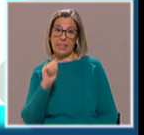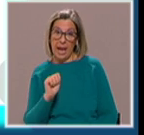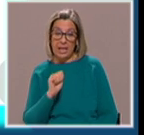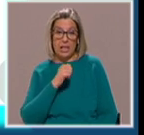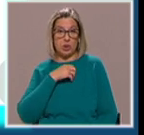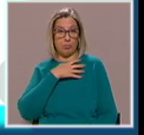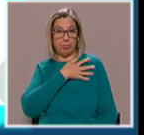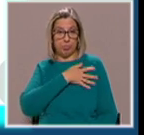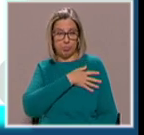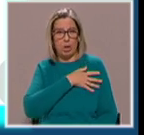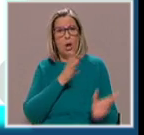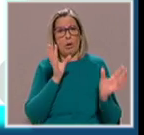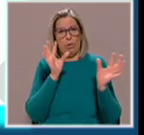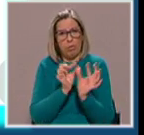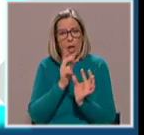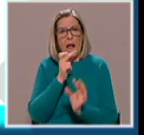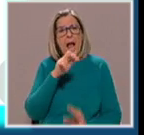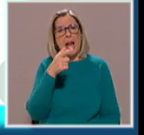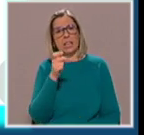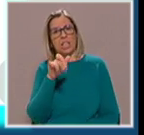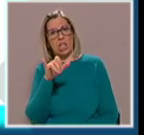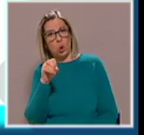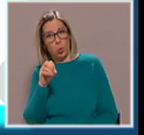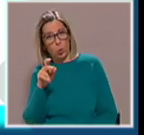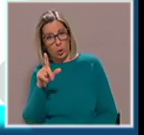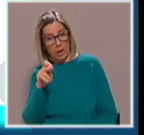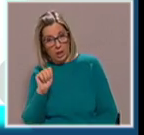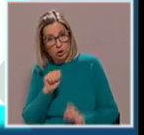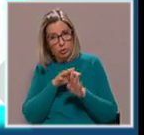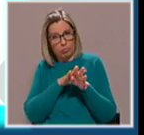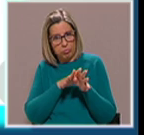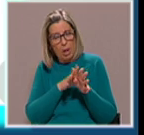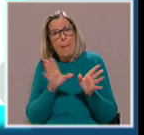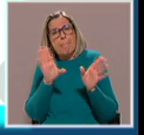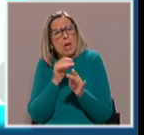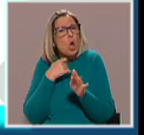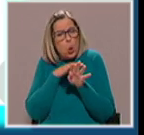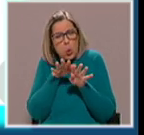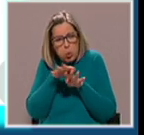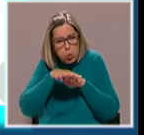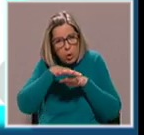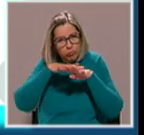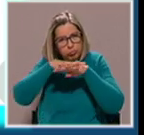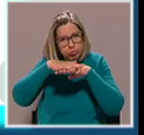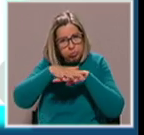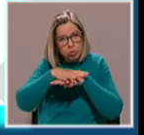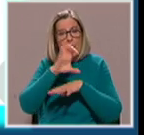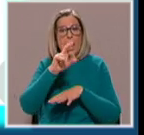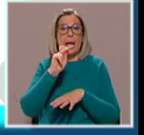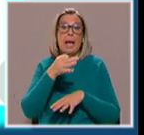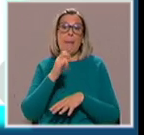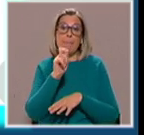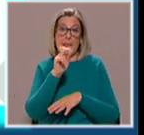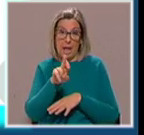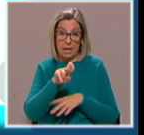em arteríolas, depois a ligação faz através dos capilares sanguíneos, temos então as vénulas e depois as veias. Vamos